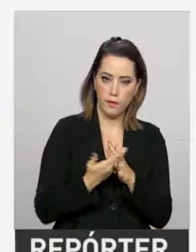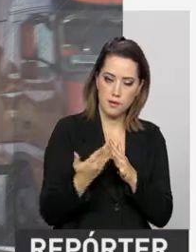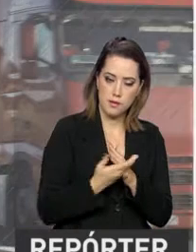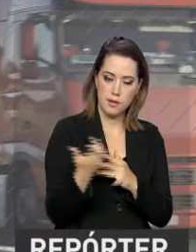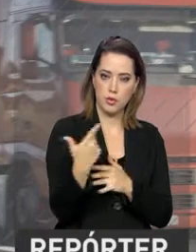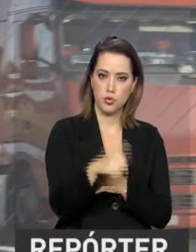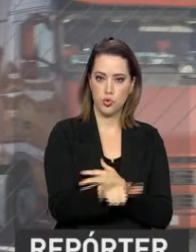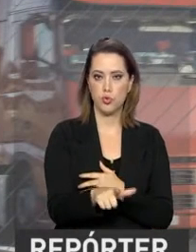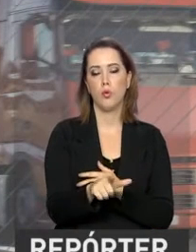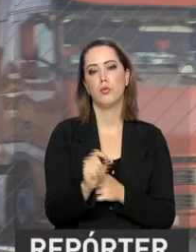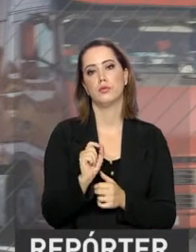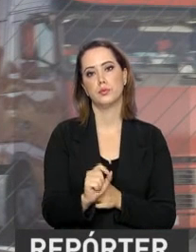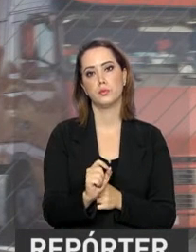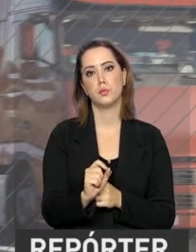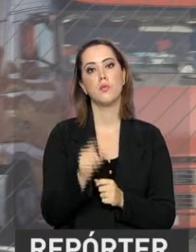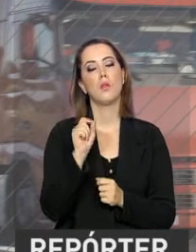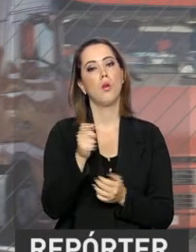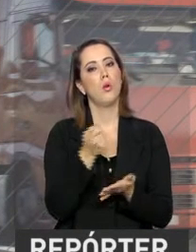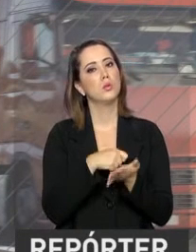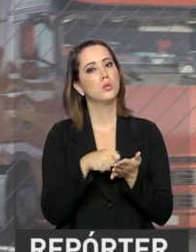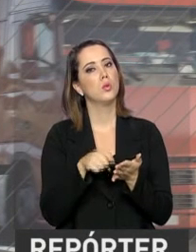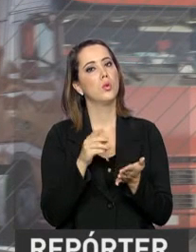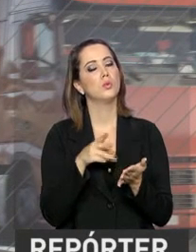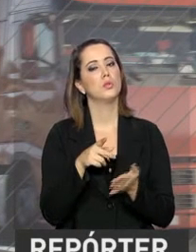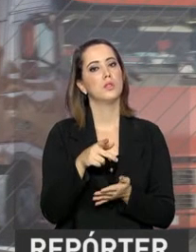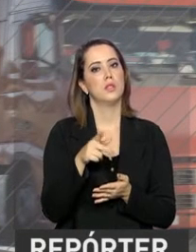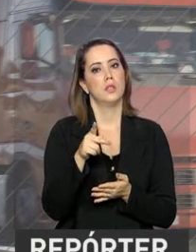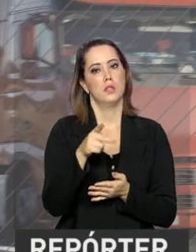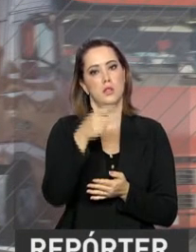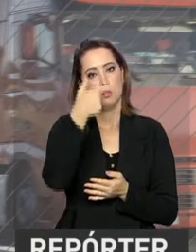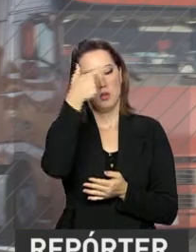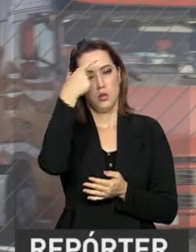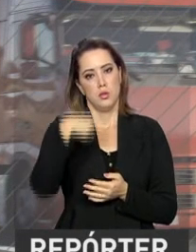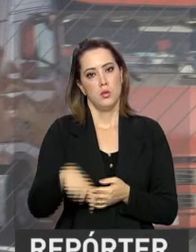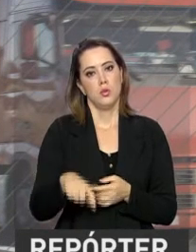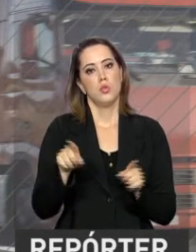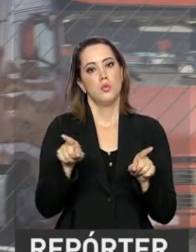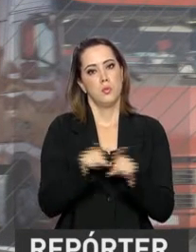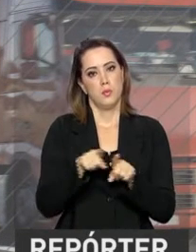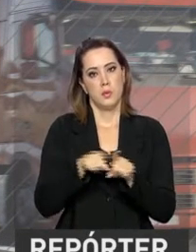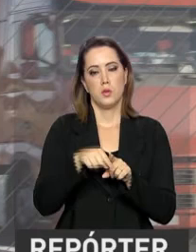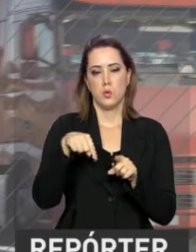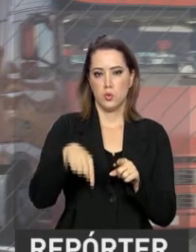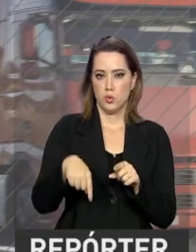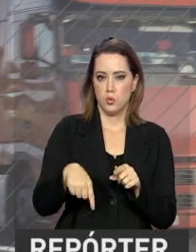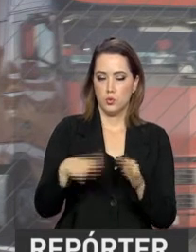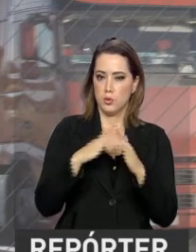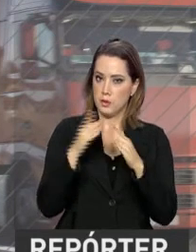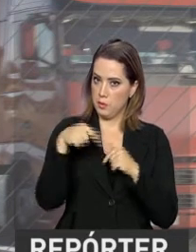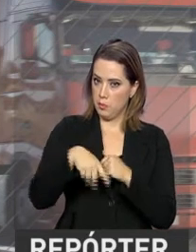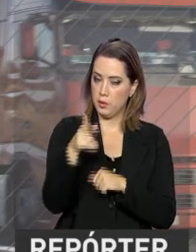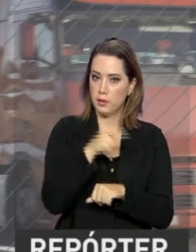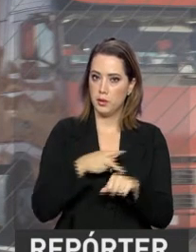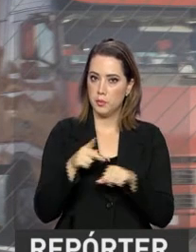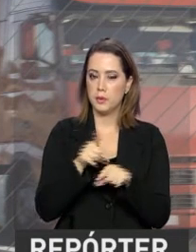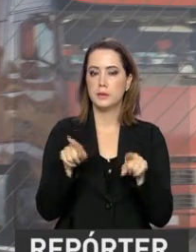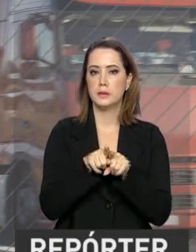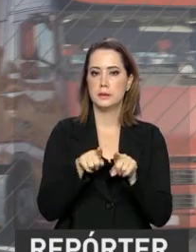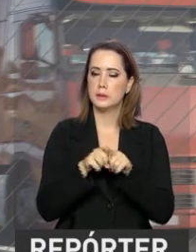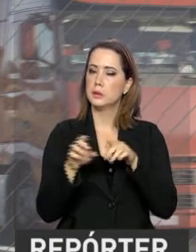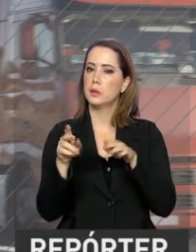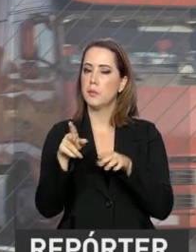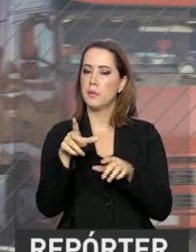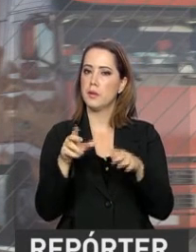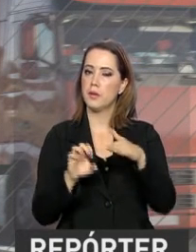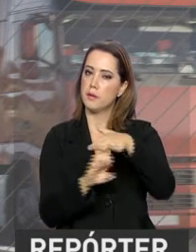a medida vale para os contratos de pessoas físicas residentes no país também vão poder renegociar os débitos os empresários